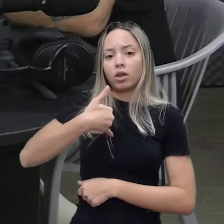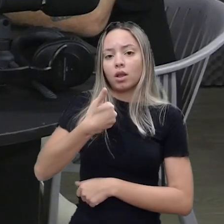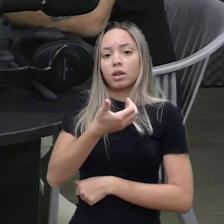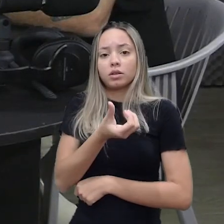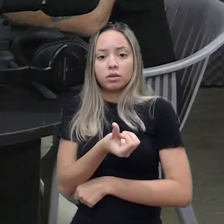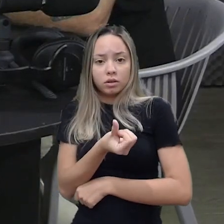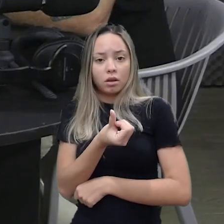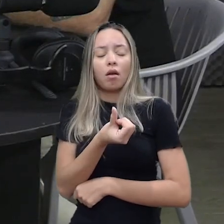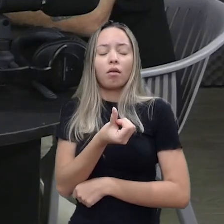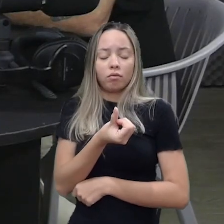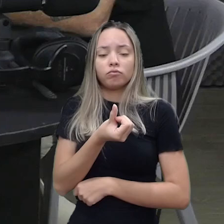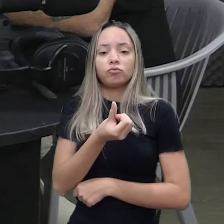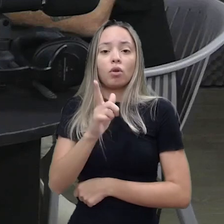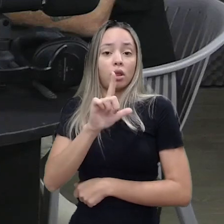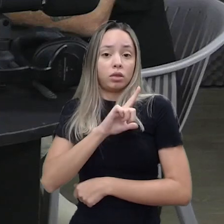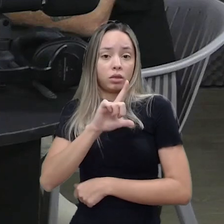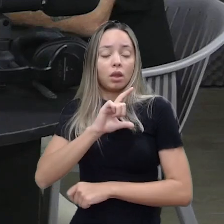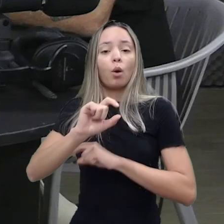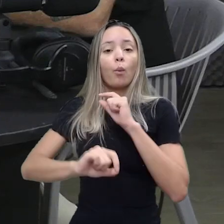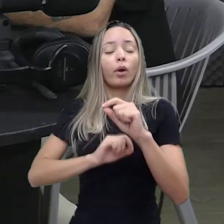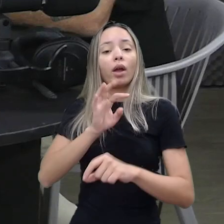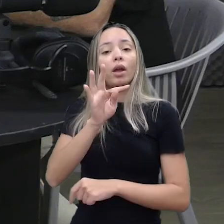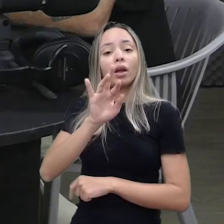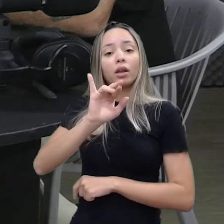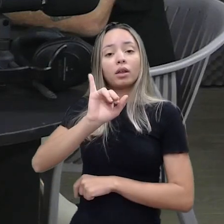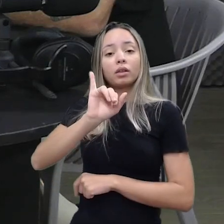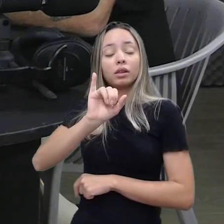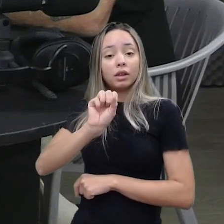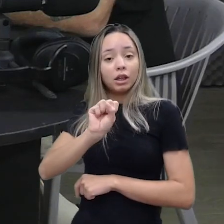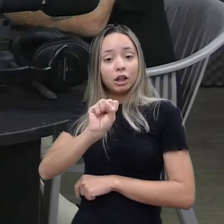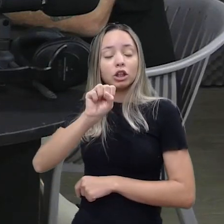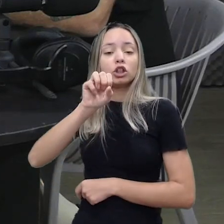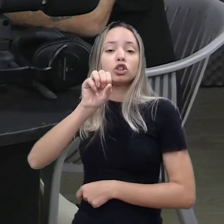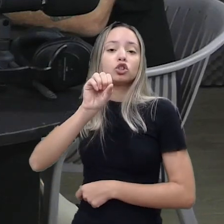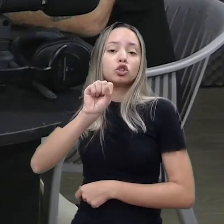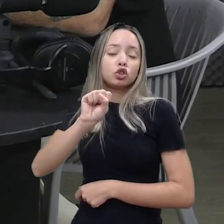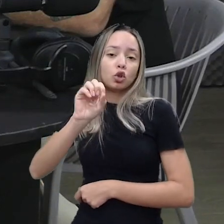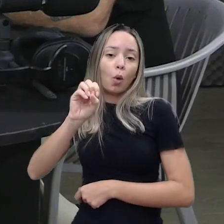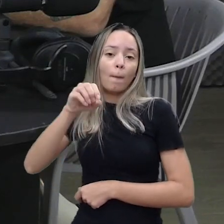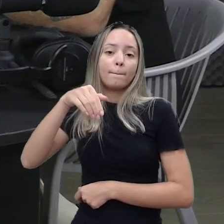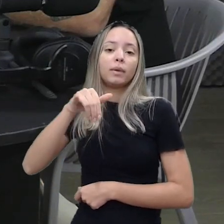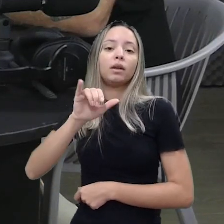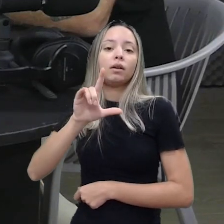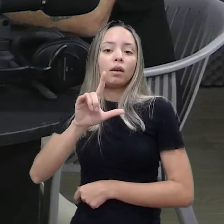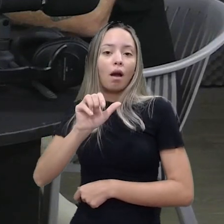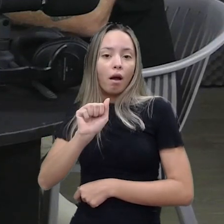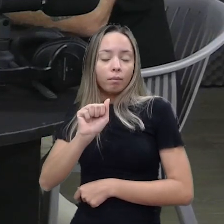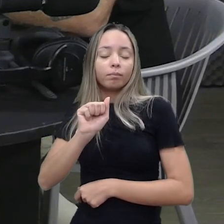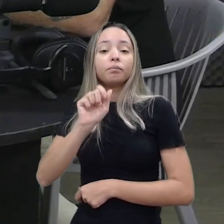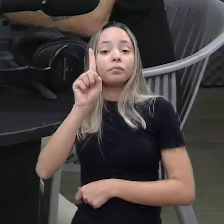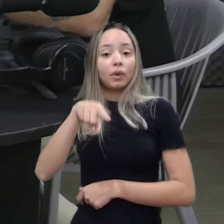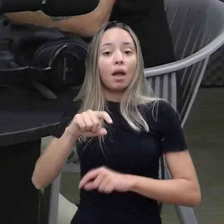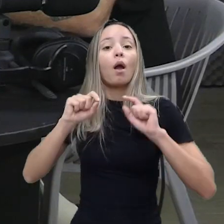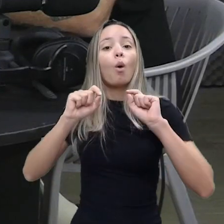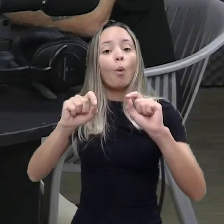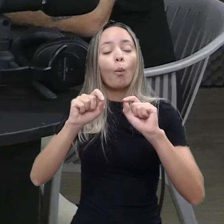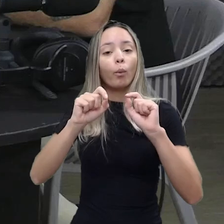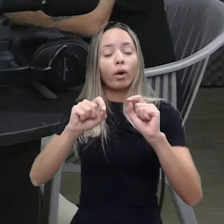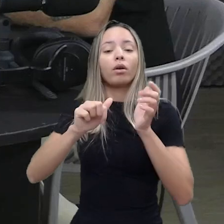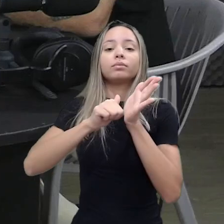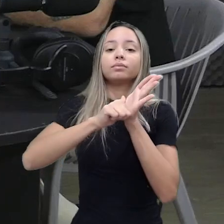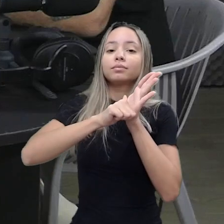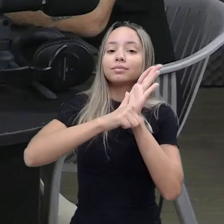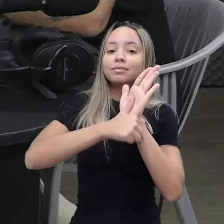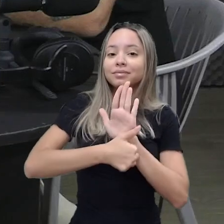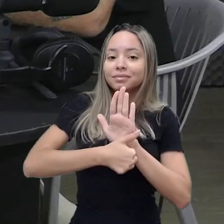fazer 7, ela tem trissomia do cromossomo 21, mais popularmente conhecida como síndrome de Down. Então,